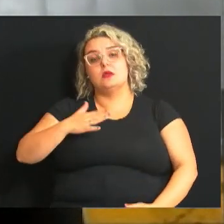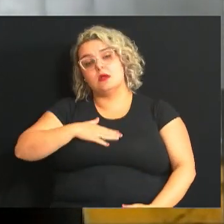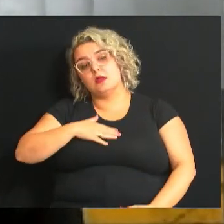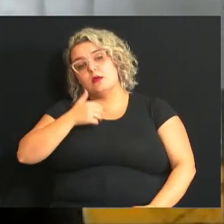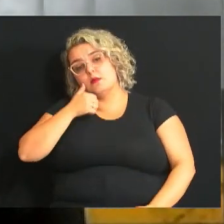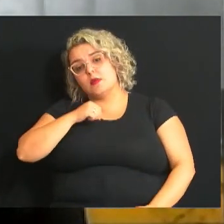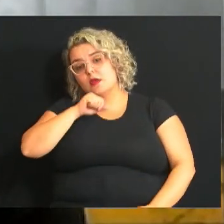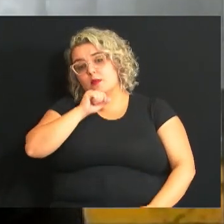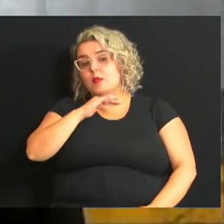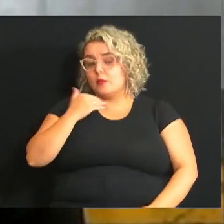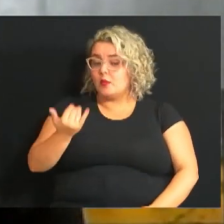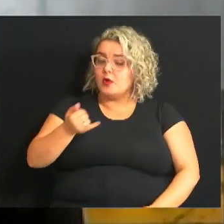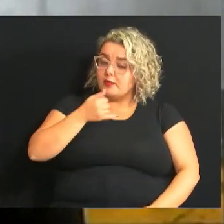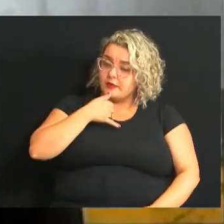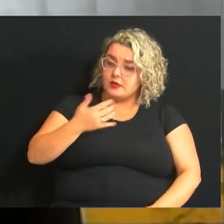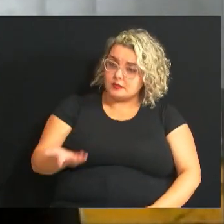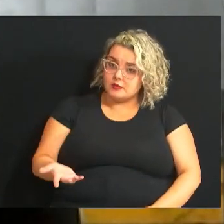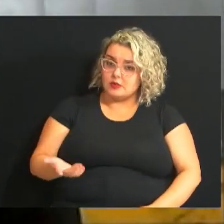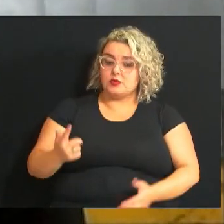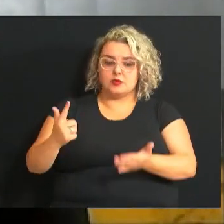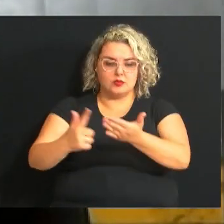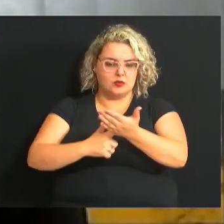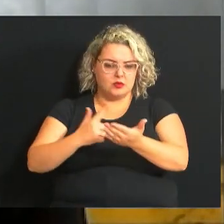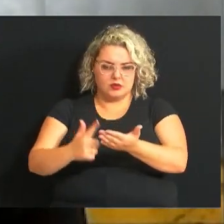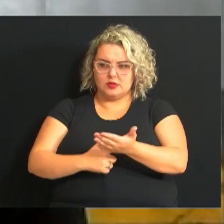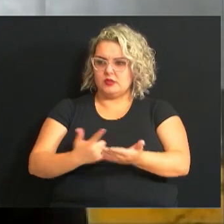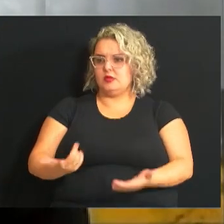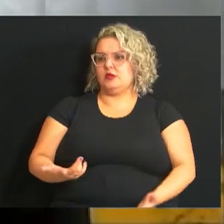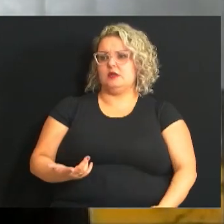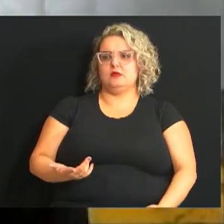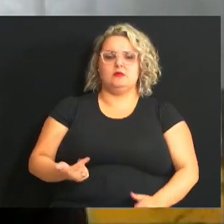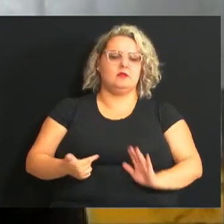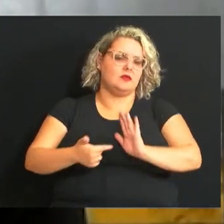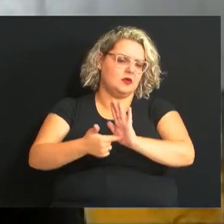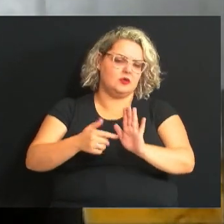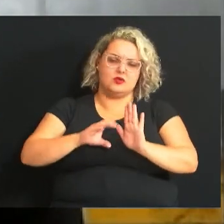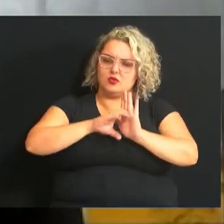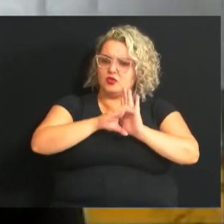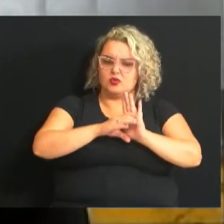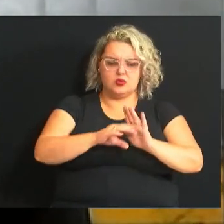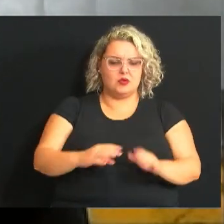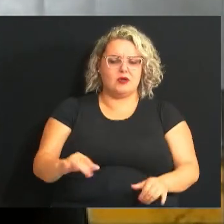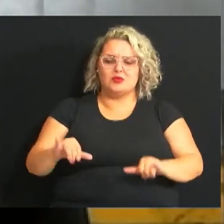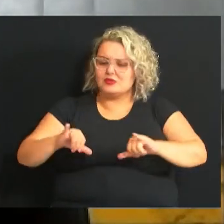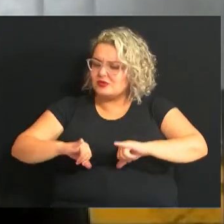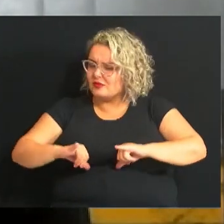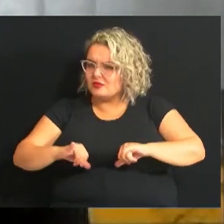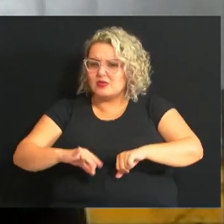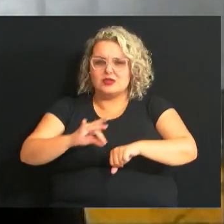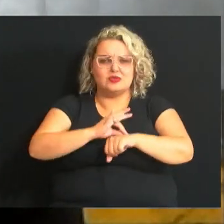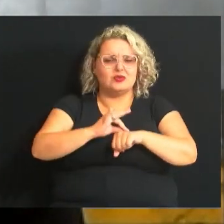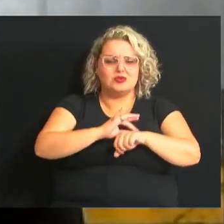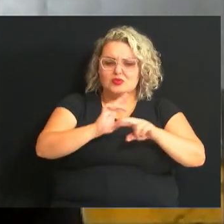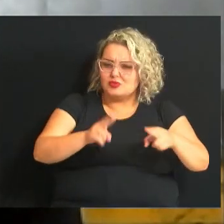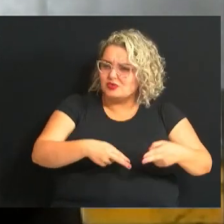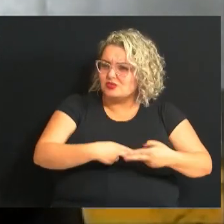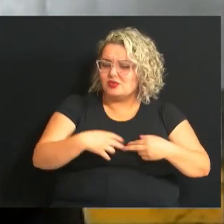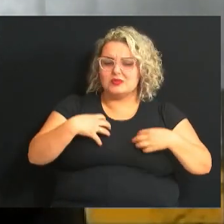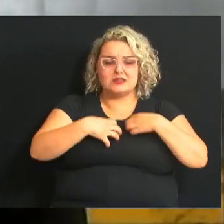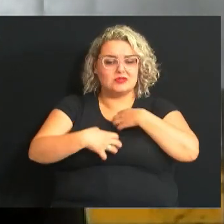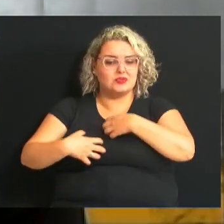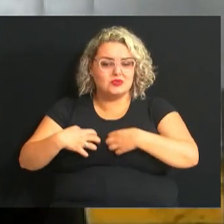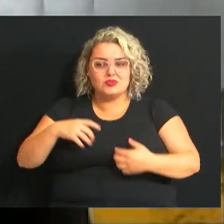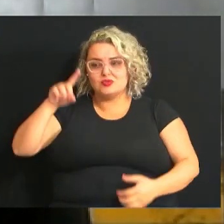esse conceito, né? Desde uma dor de um luto, até aflições do dia a dia, até você estar num cenário ali